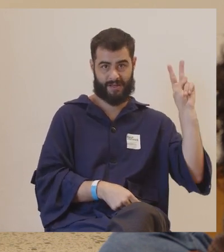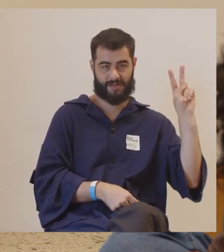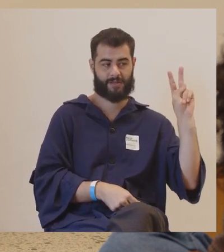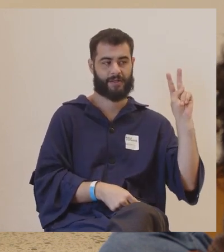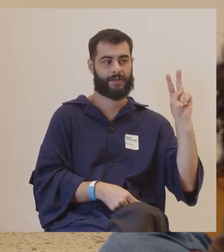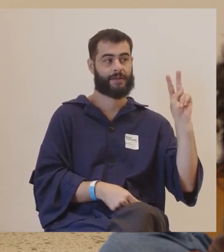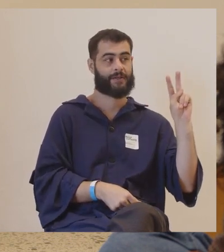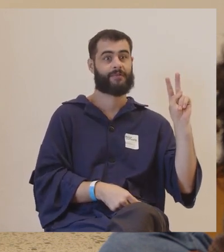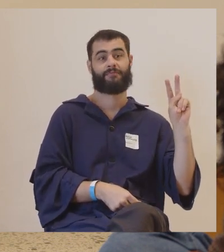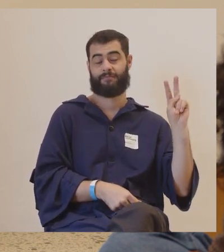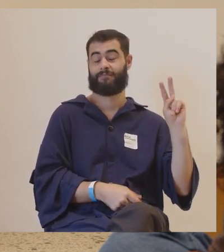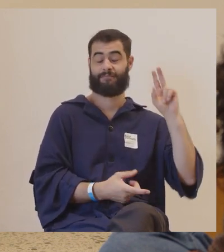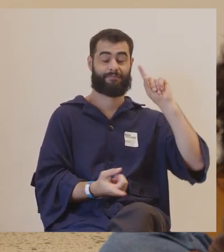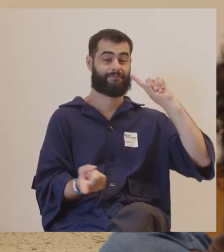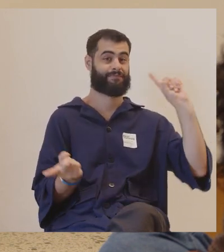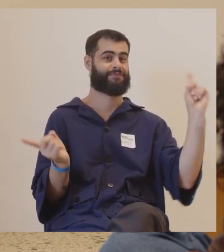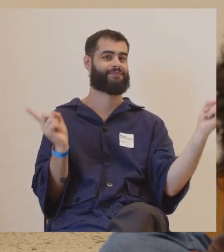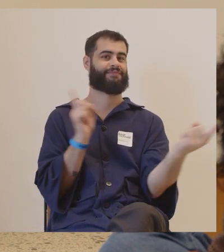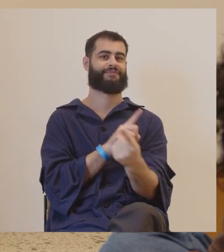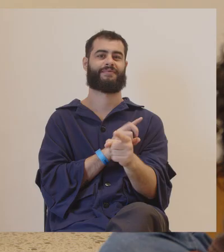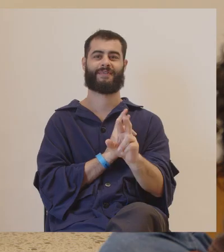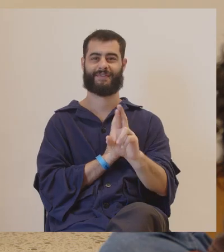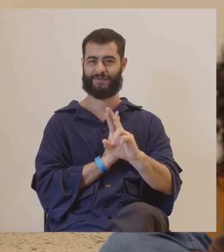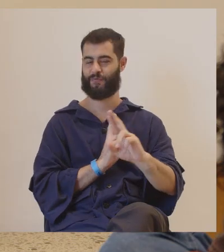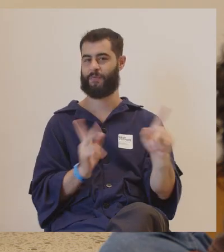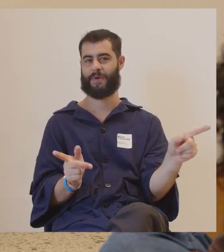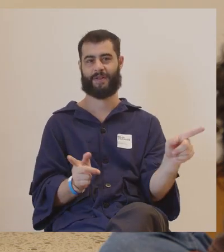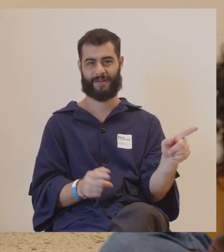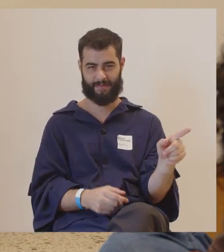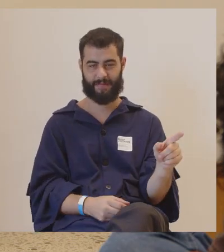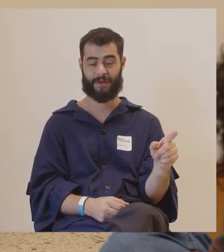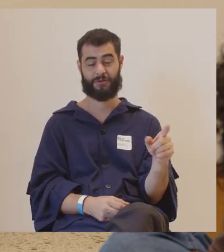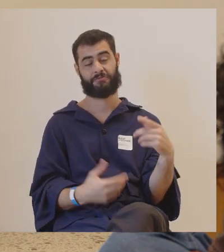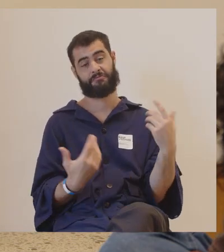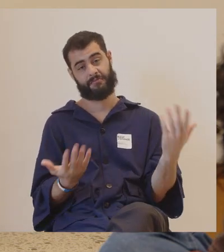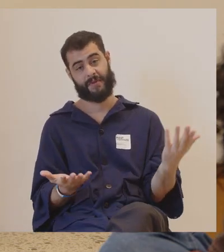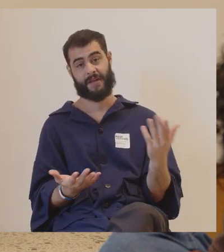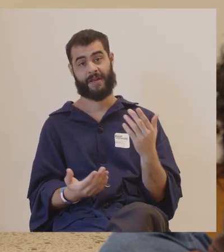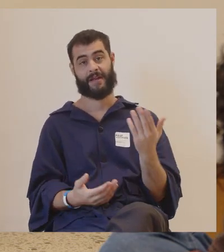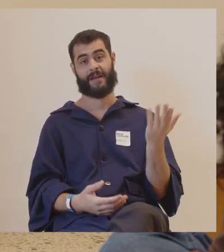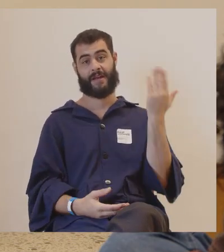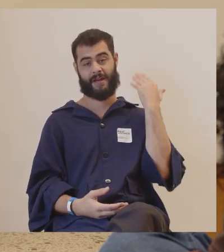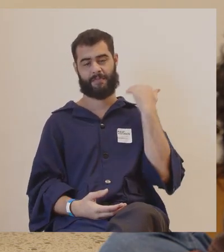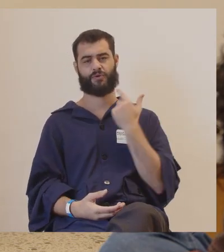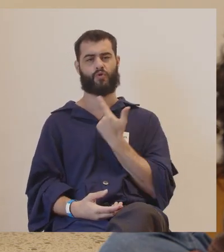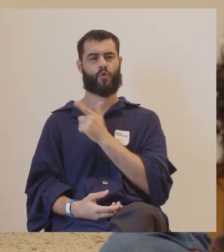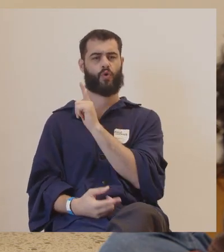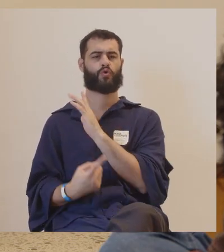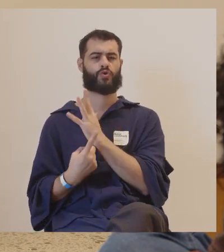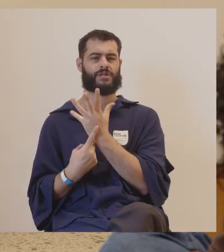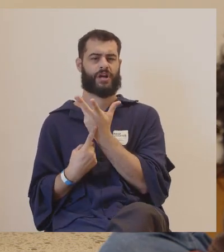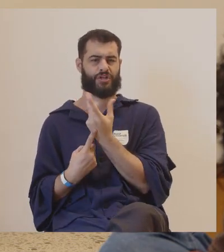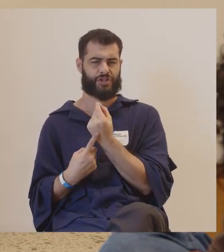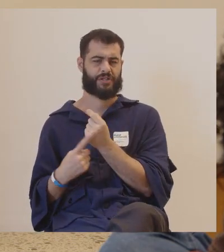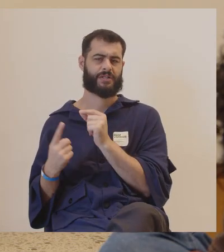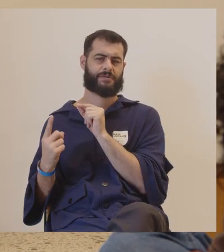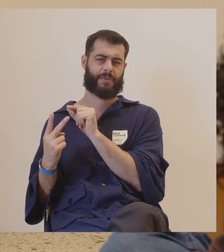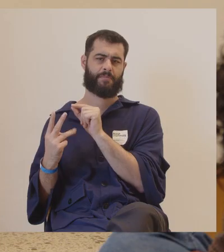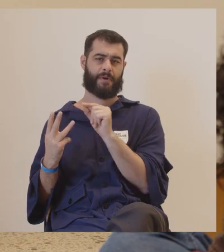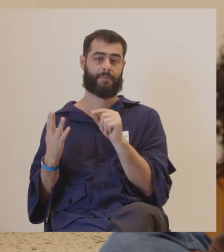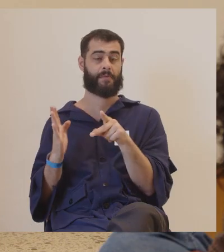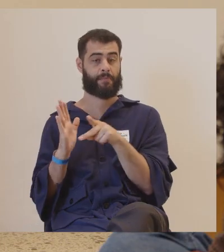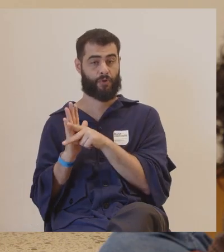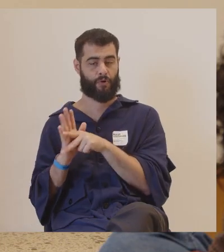inverte completamente o sinal, né, digamos assim, e, sei lá, artistas como Hokusai, Otamaro,